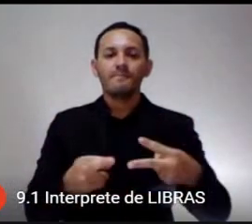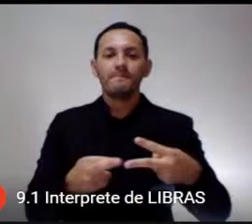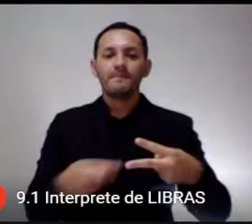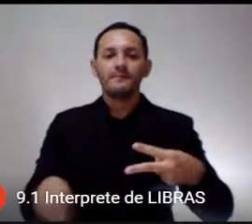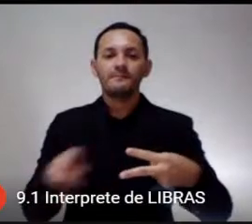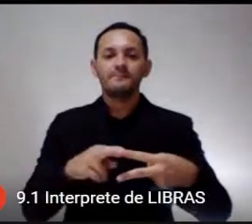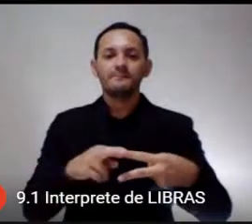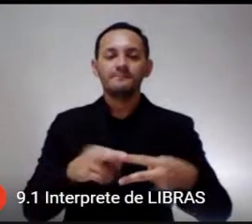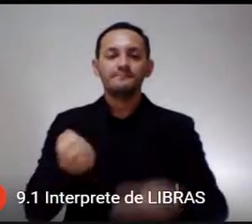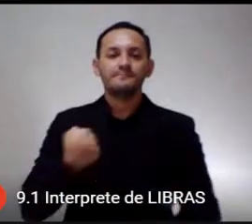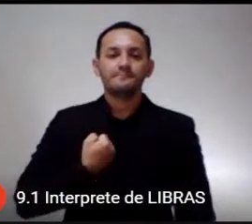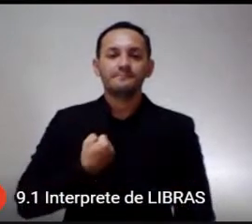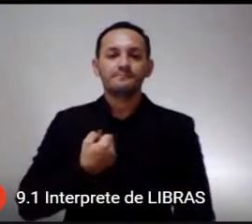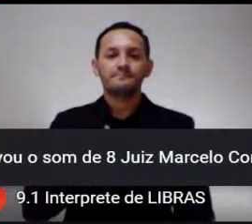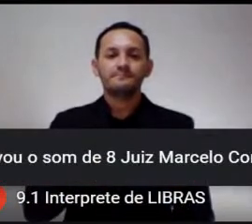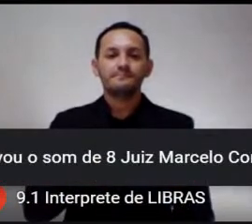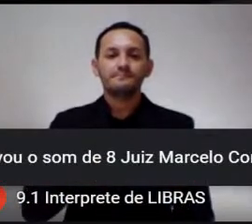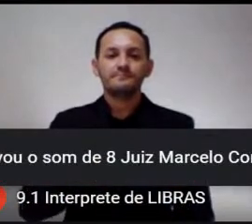número